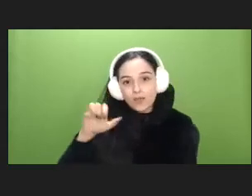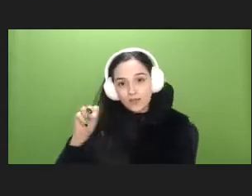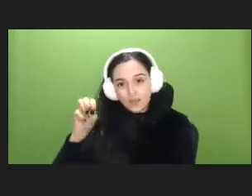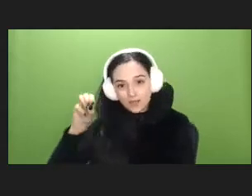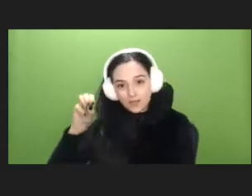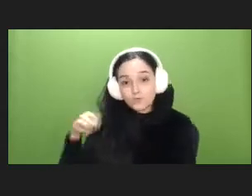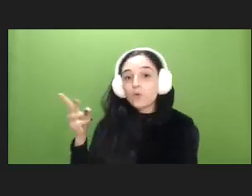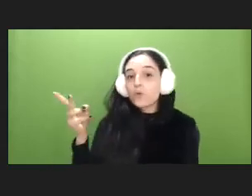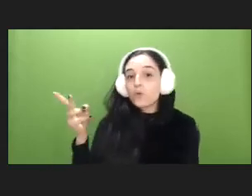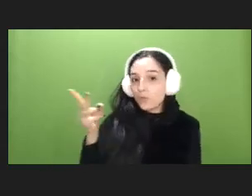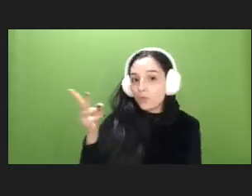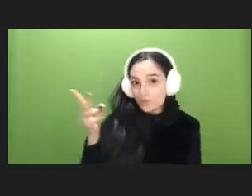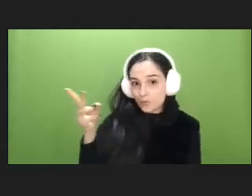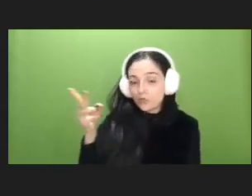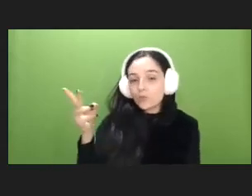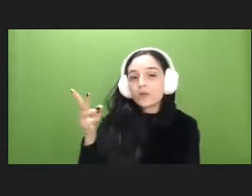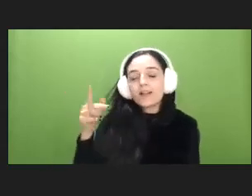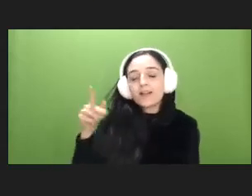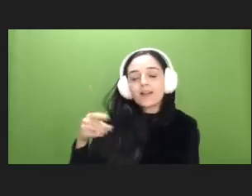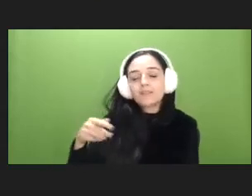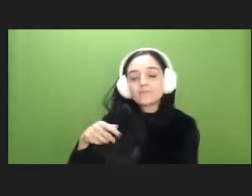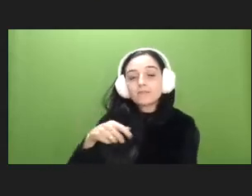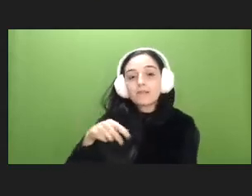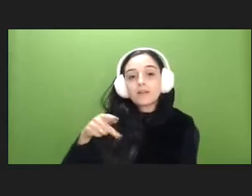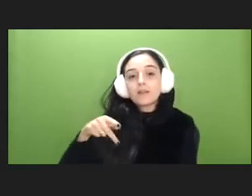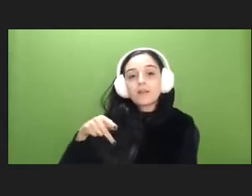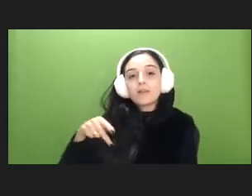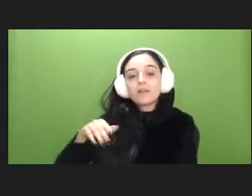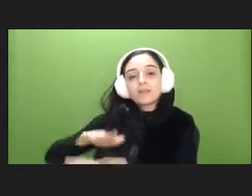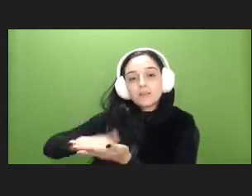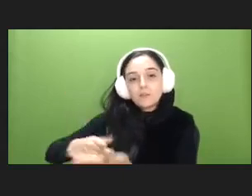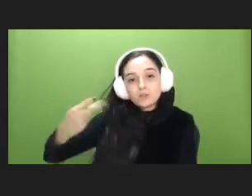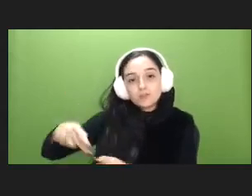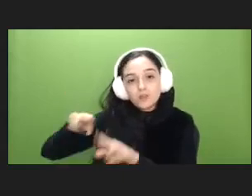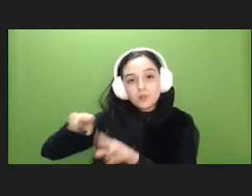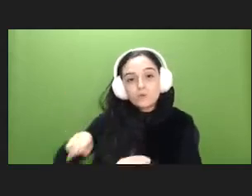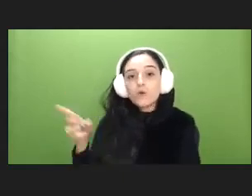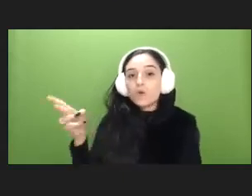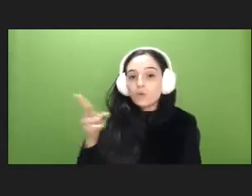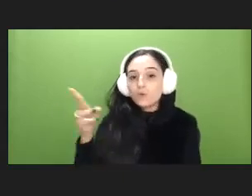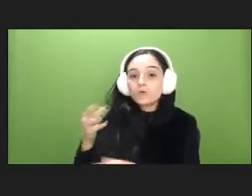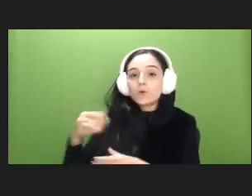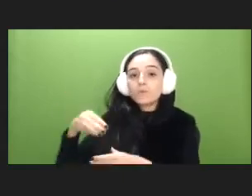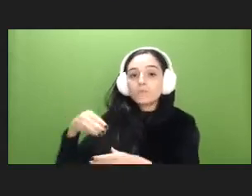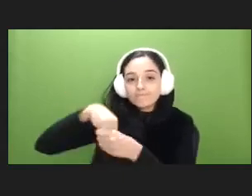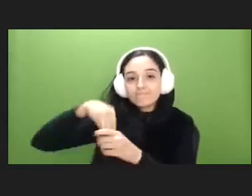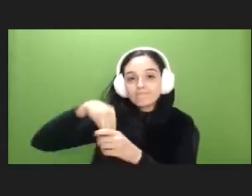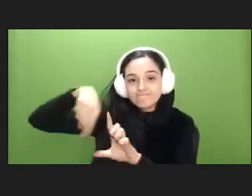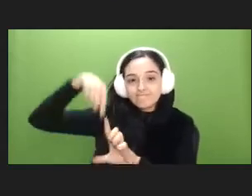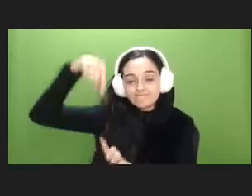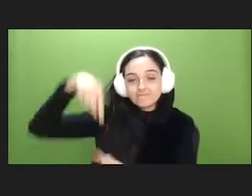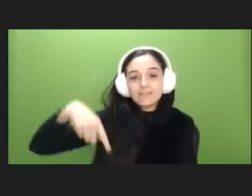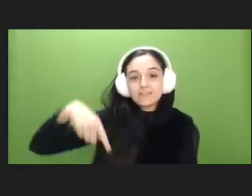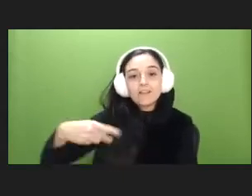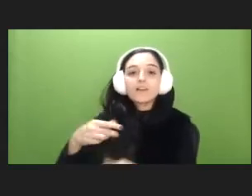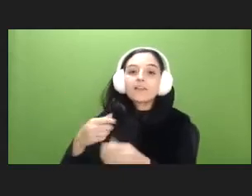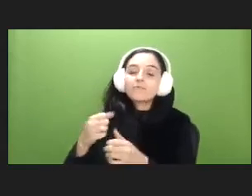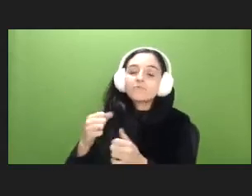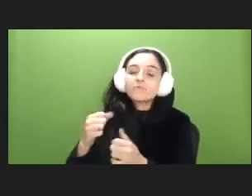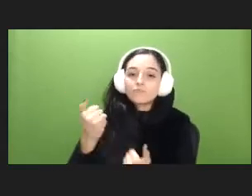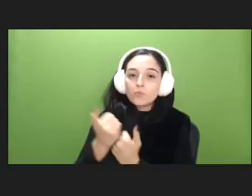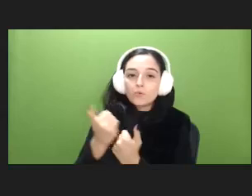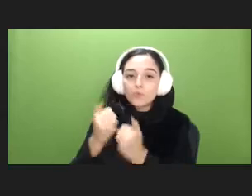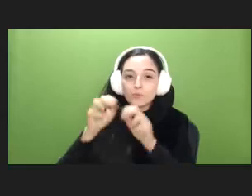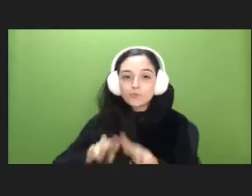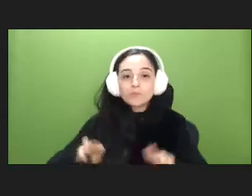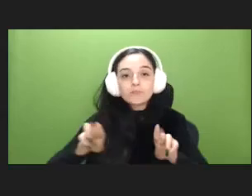Libras e Saúde, graduado em Letras Libras e colaborador da Extensão da Universidade Federal de Santa Catarina. E a